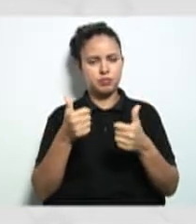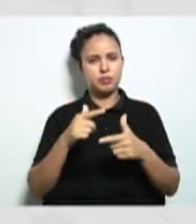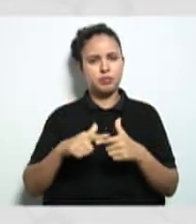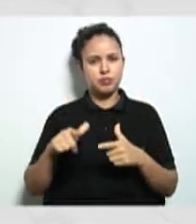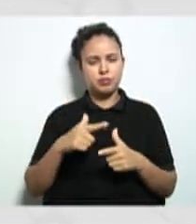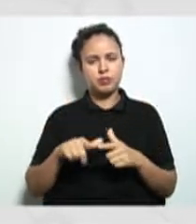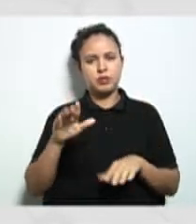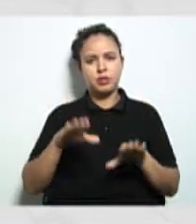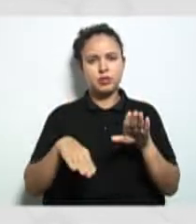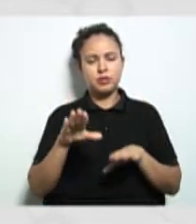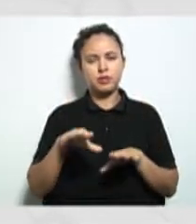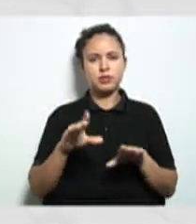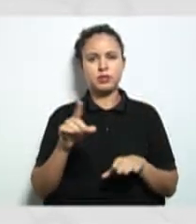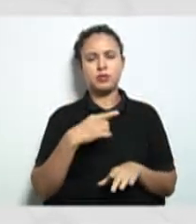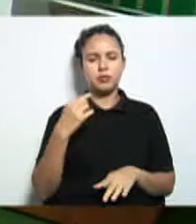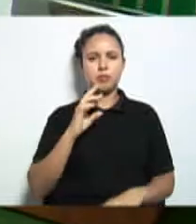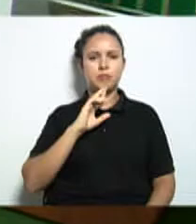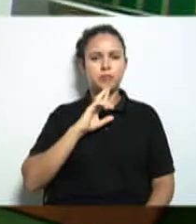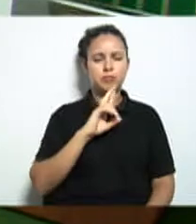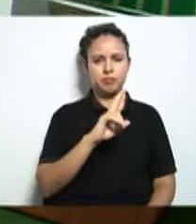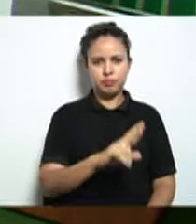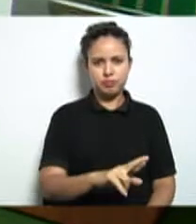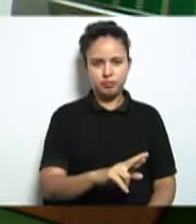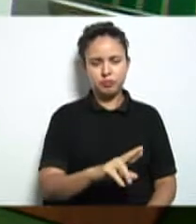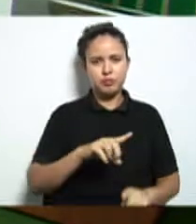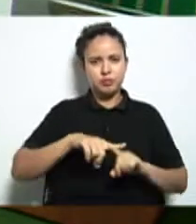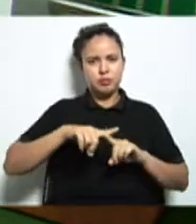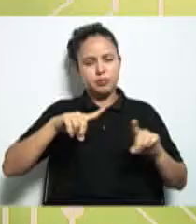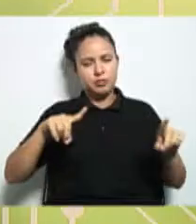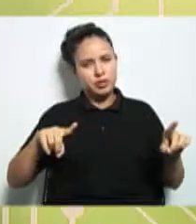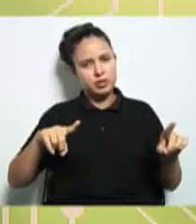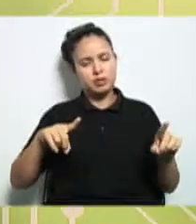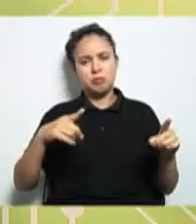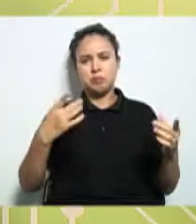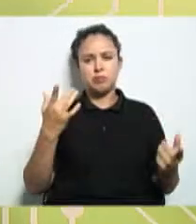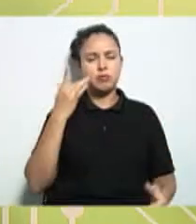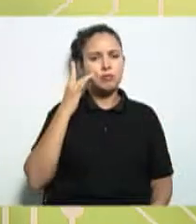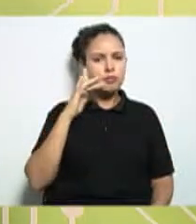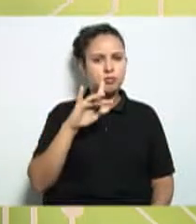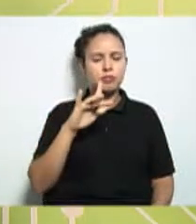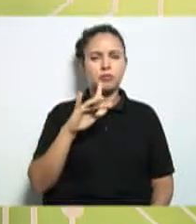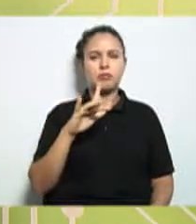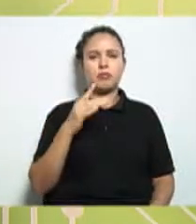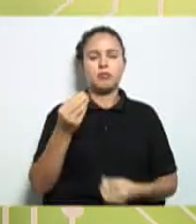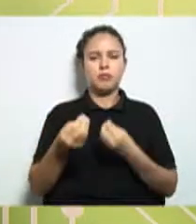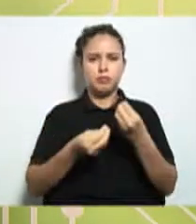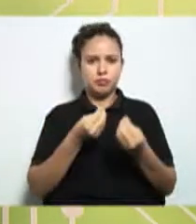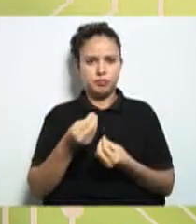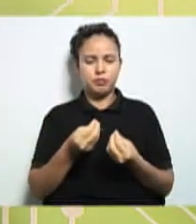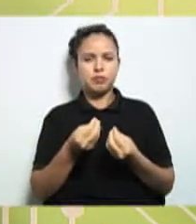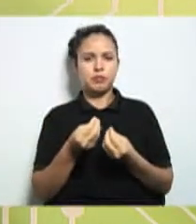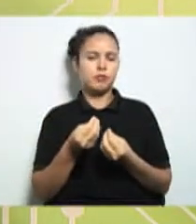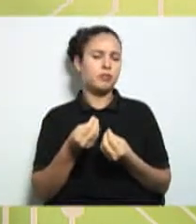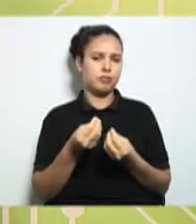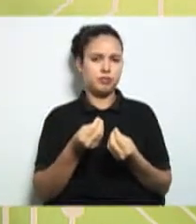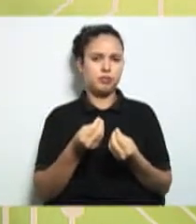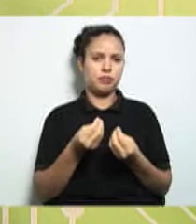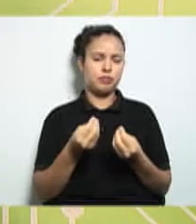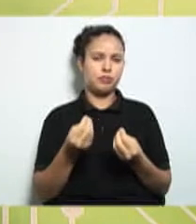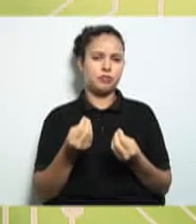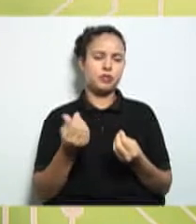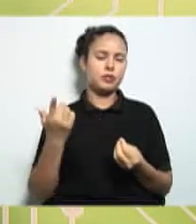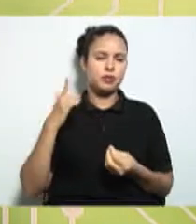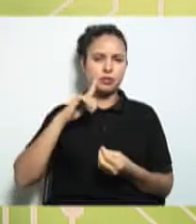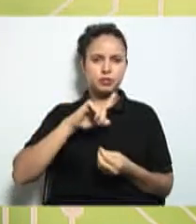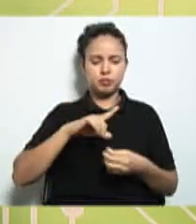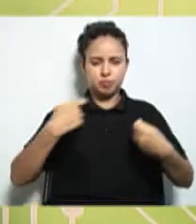Às vezes a gente faz uma afirmativa, mas a gente não sabe se essa afirmativa ela chega necessariamente a suprir todas as